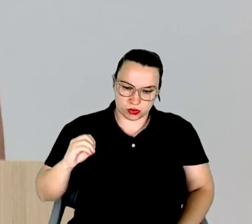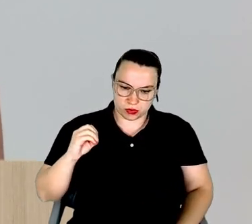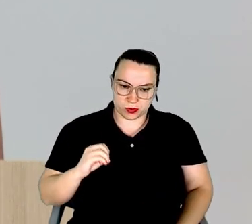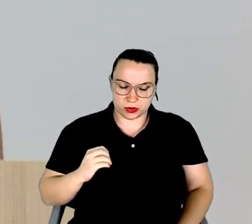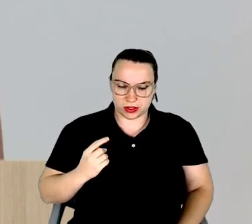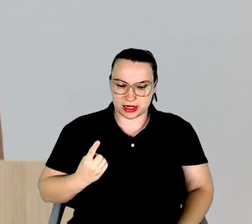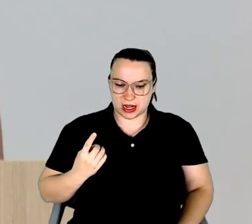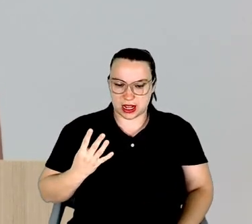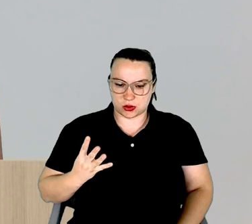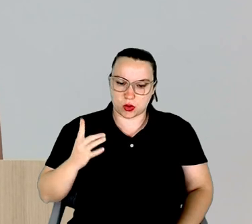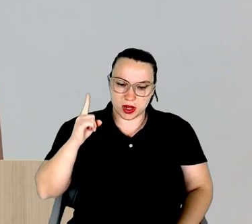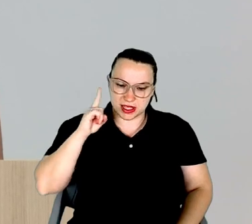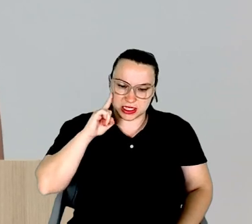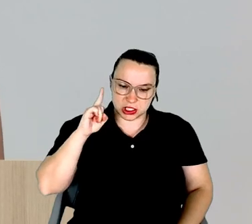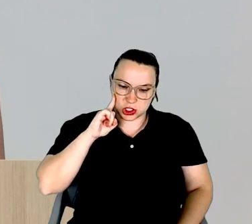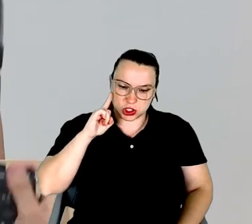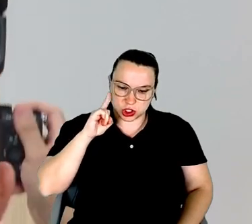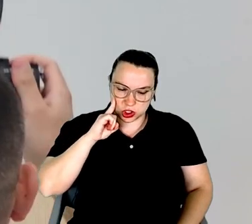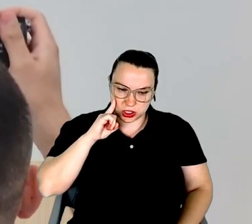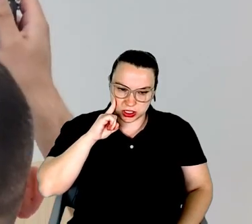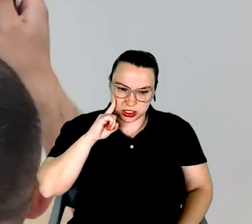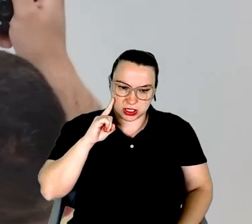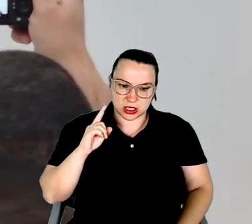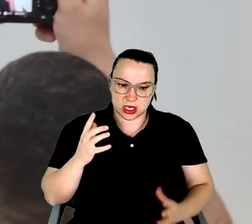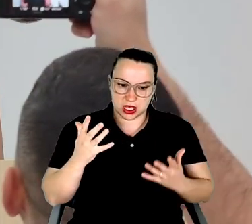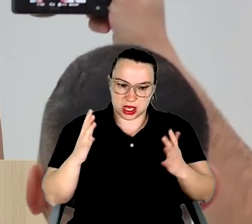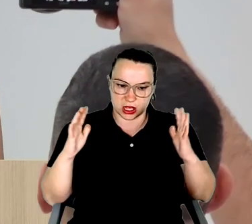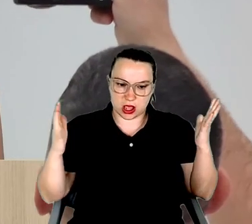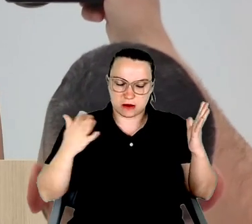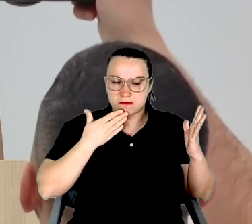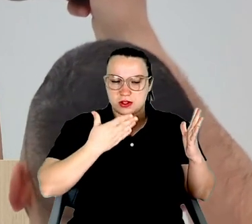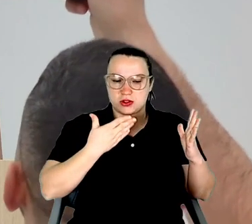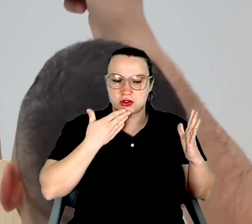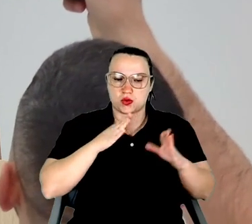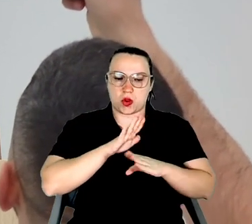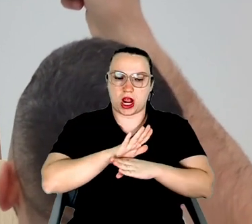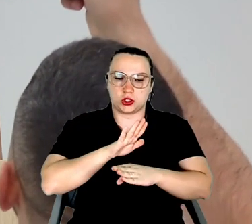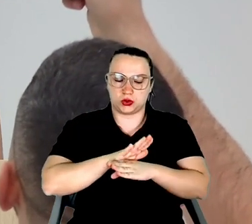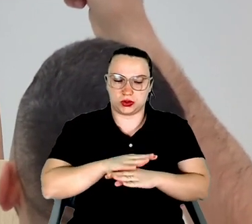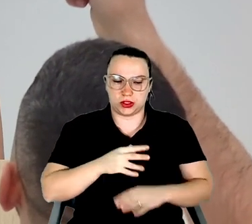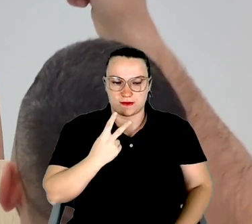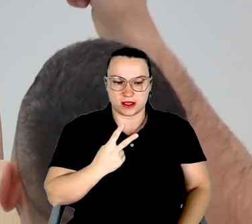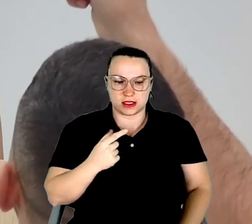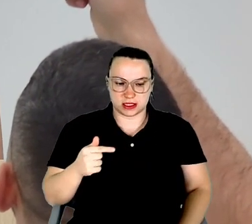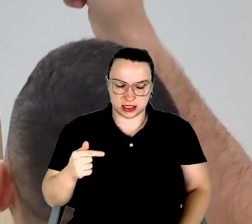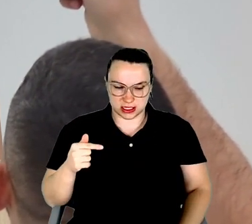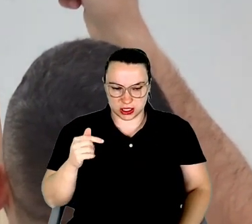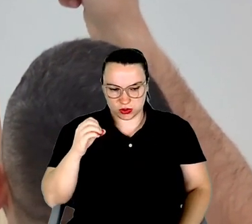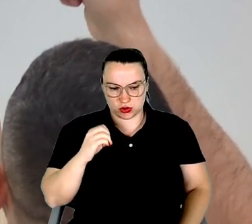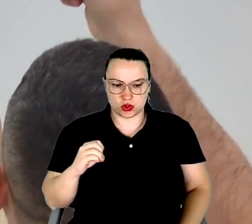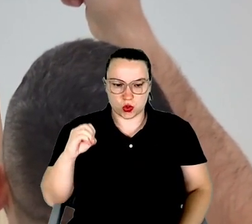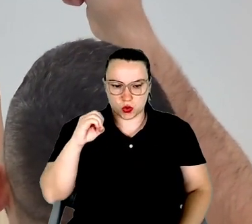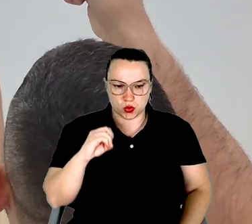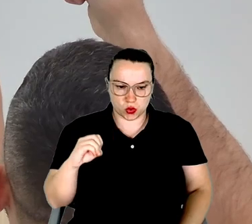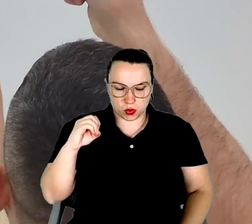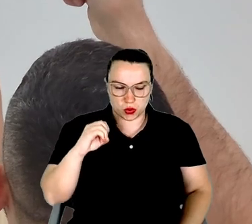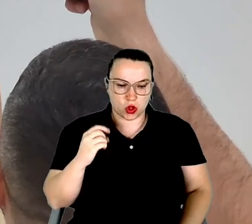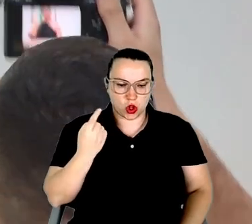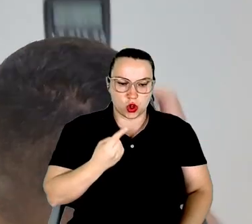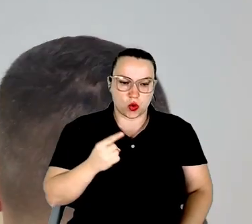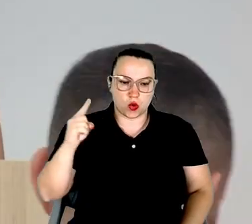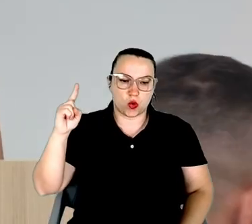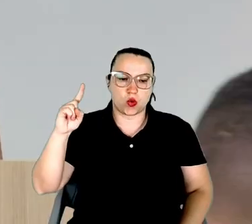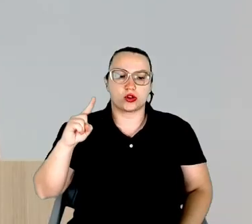14 dias da qual a natureza pediu socorro. E no dia 27 de outubro, foi o último